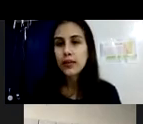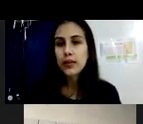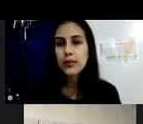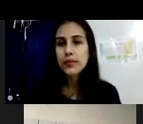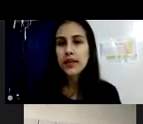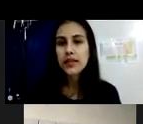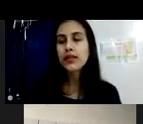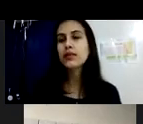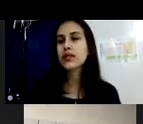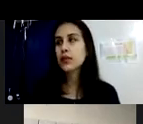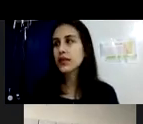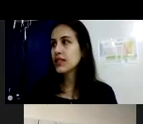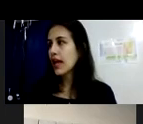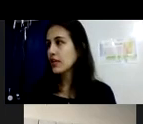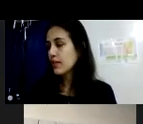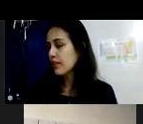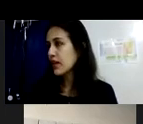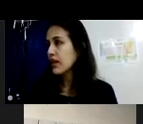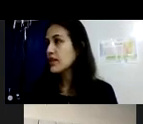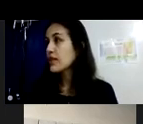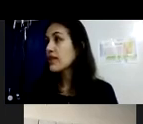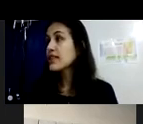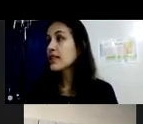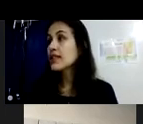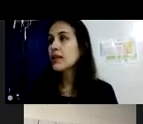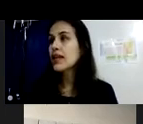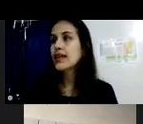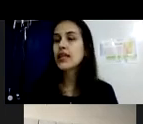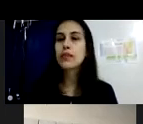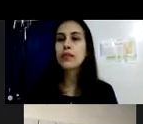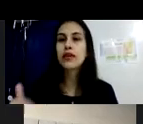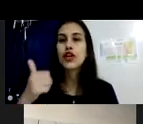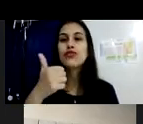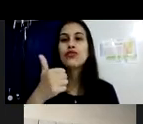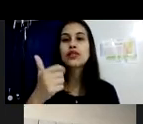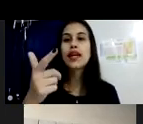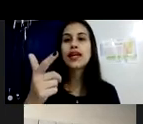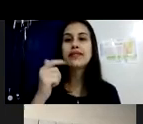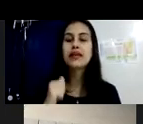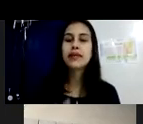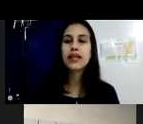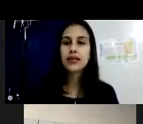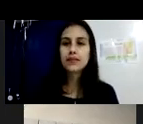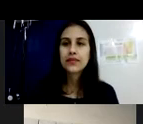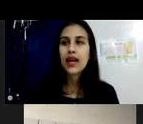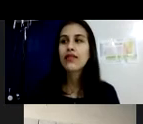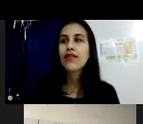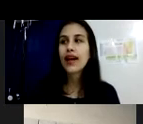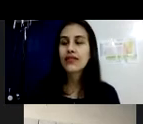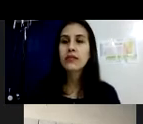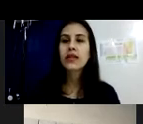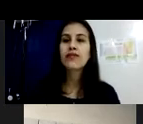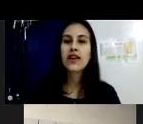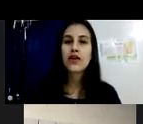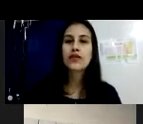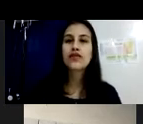equipe pela segurança do paciente. Então, o que vai ser esse trabalhar em equipe? Você e a família, falar com